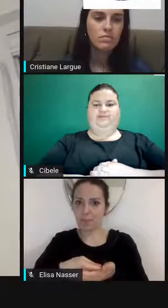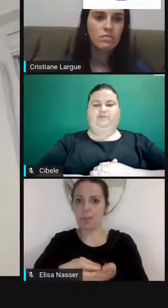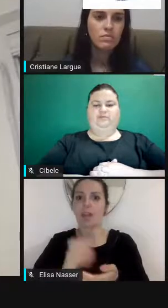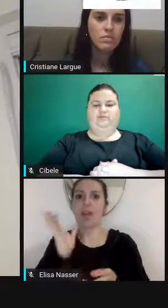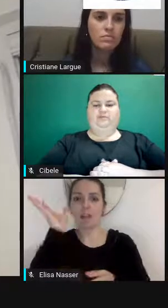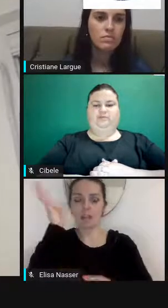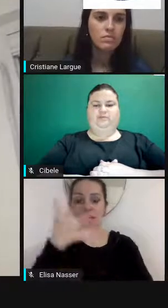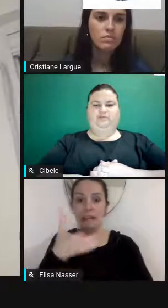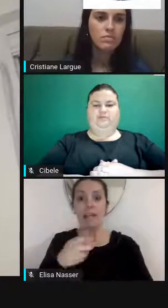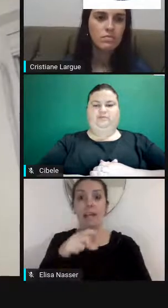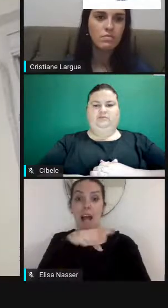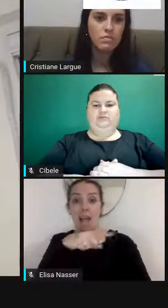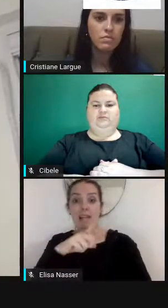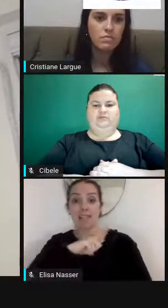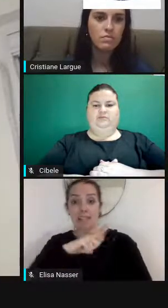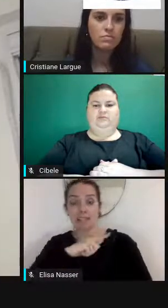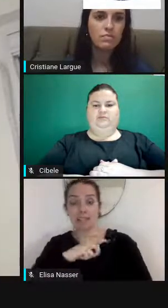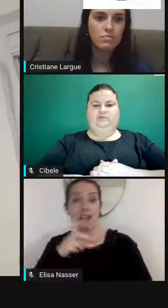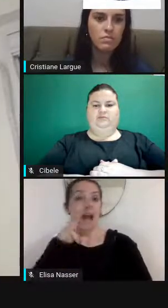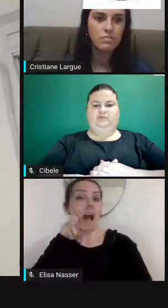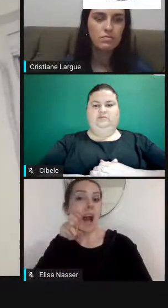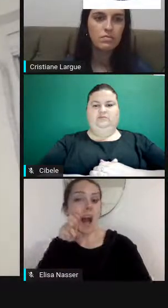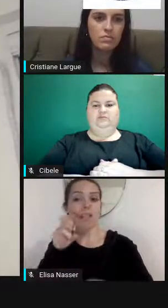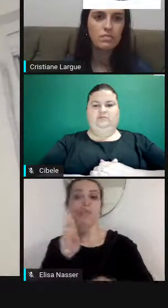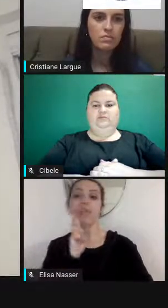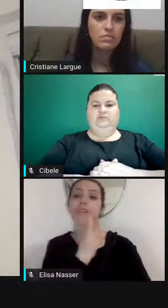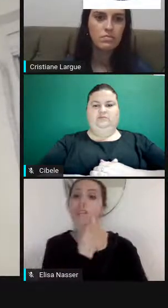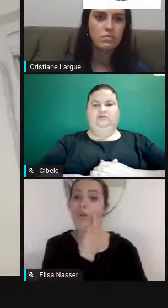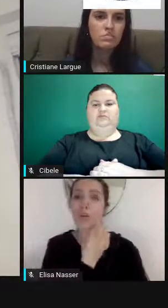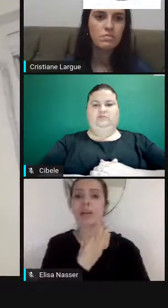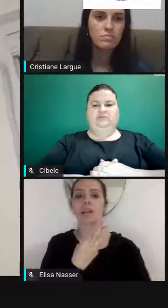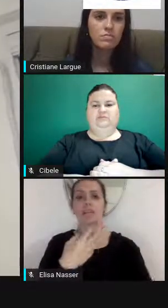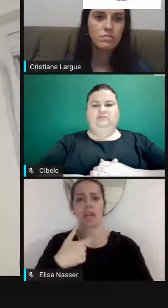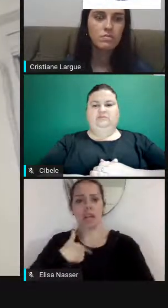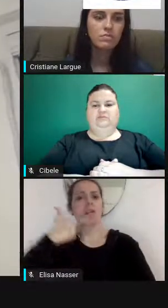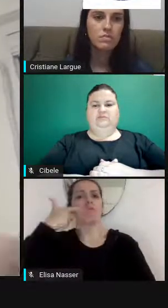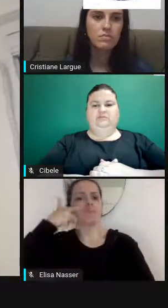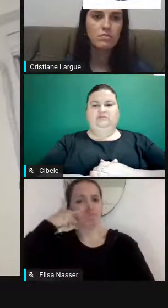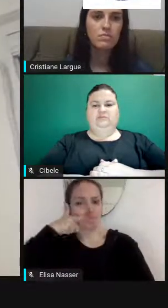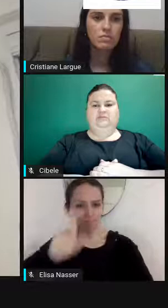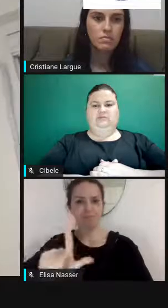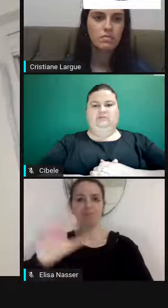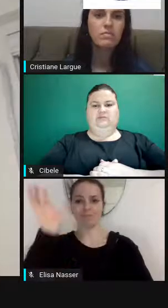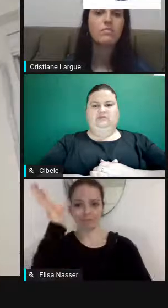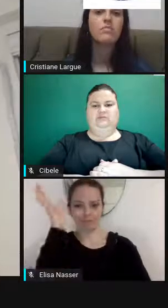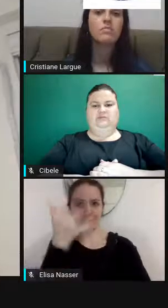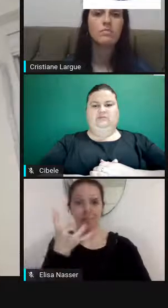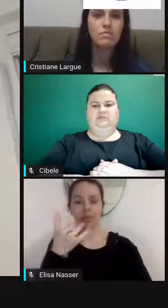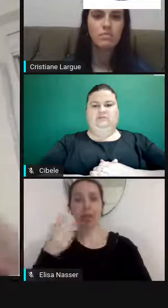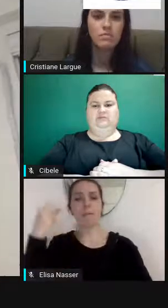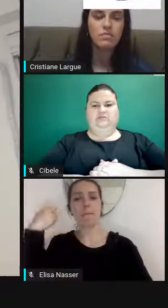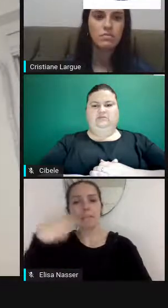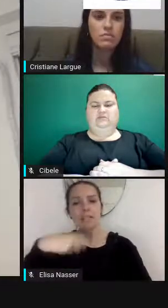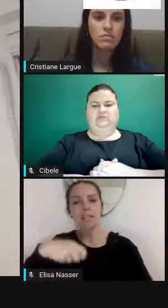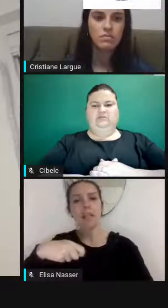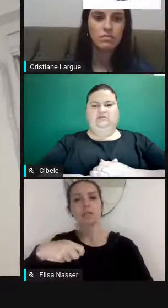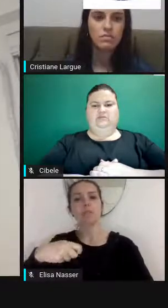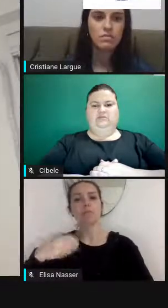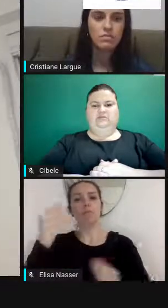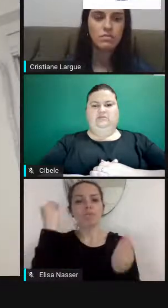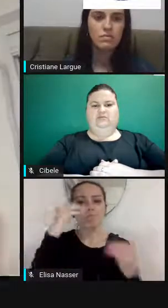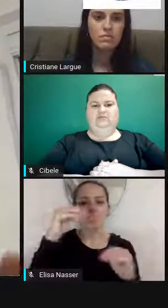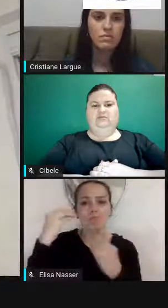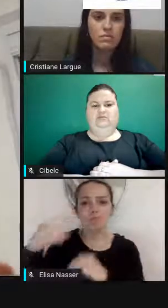restaurante e eu resolvo esse problema para ti com tal e tal metodologia então a gente precisa aplicar tudo aquilo que a gente aprende e nós como